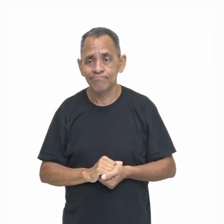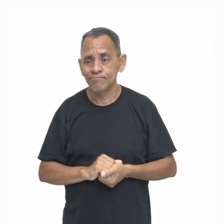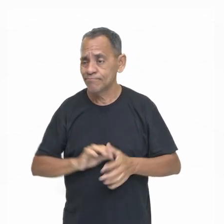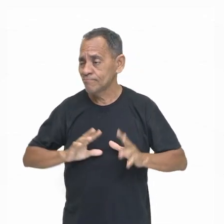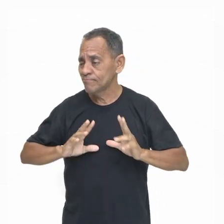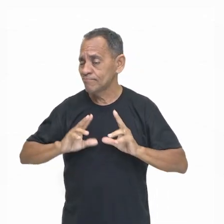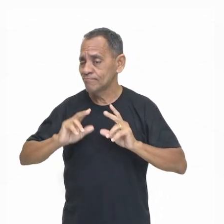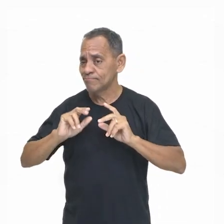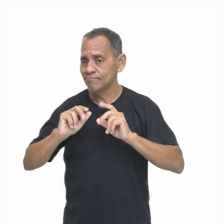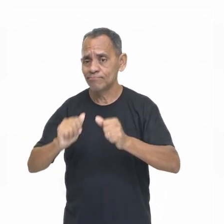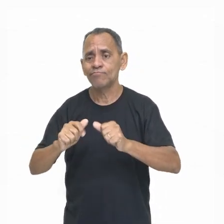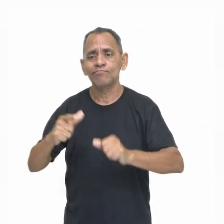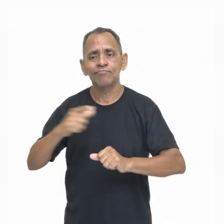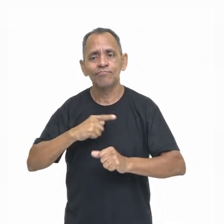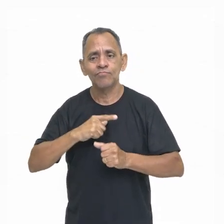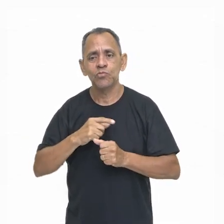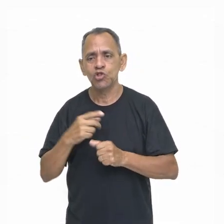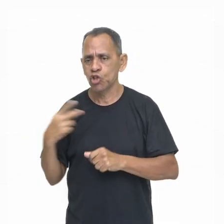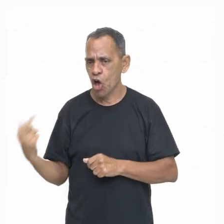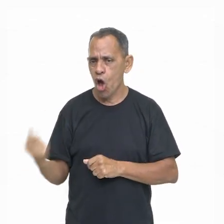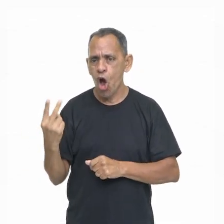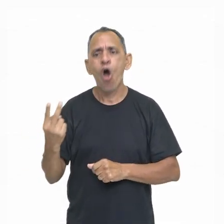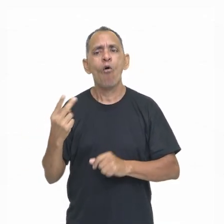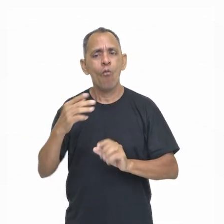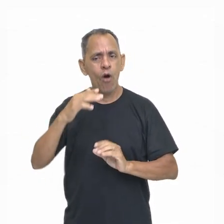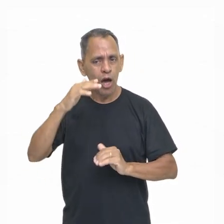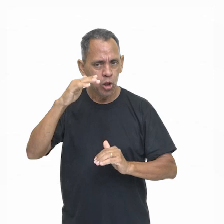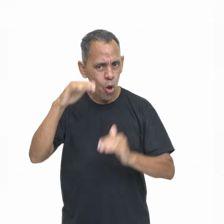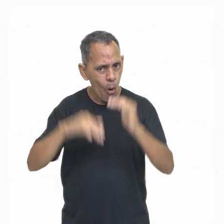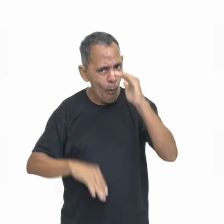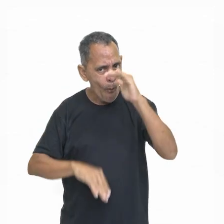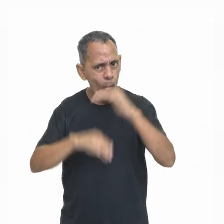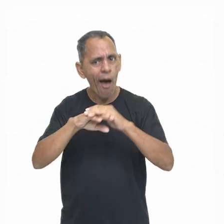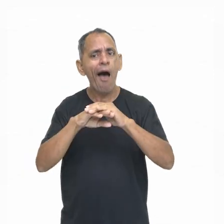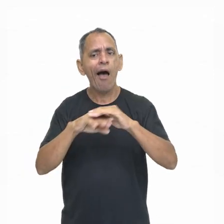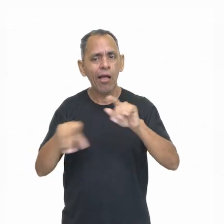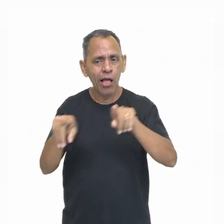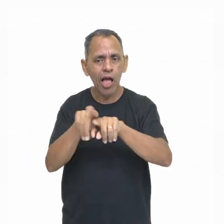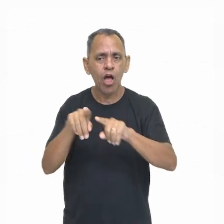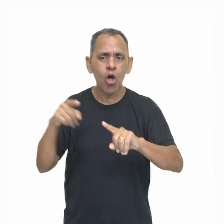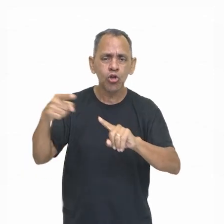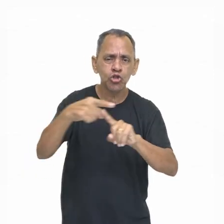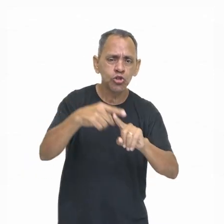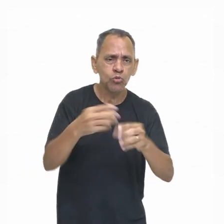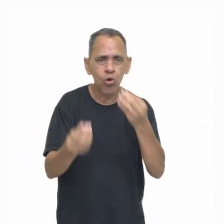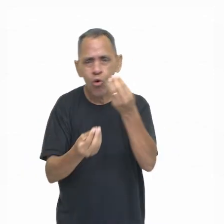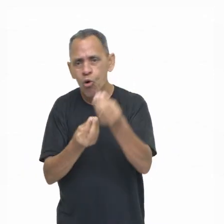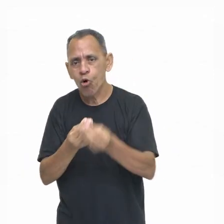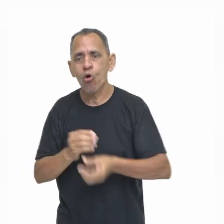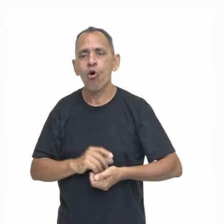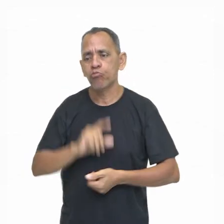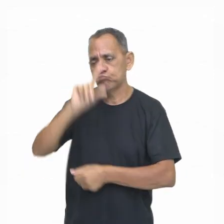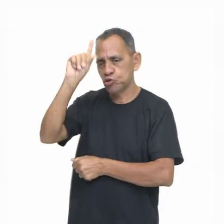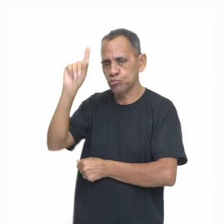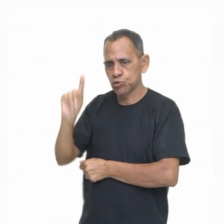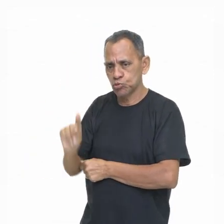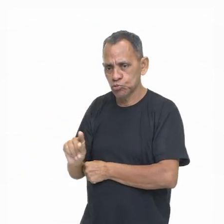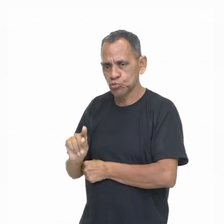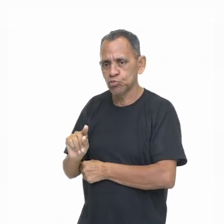de um determinado valor, como forma de retirar dinheiro de circulação e assim reduzir a